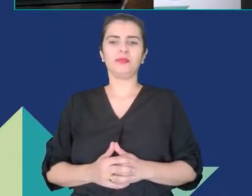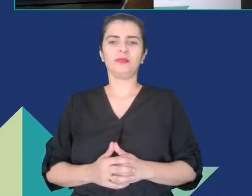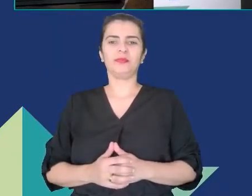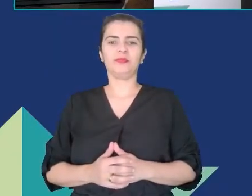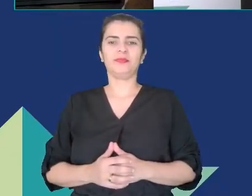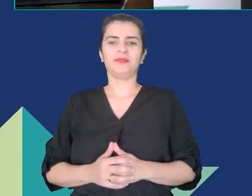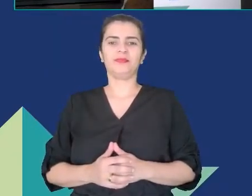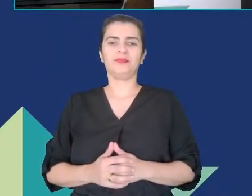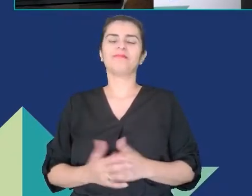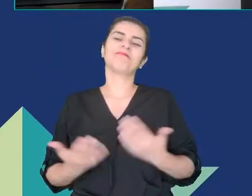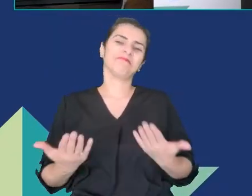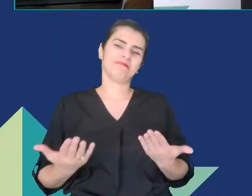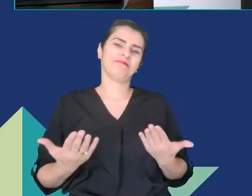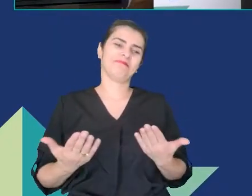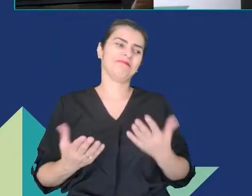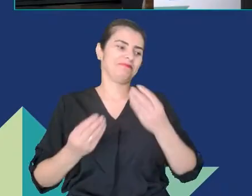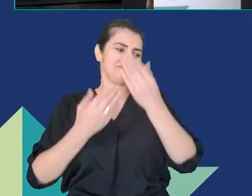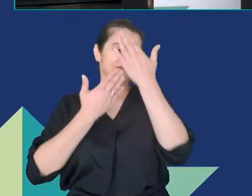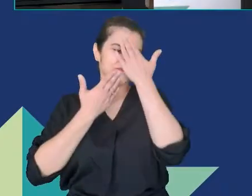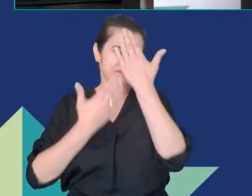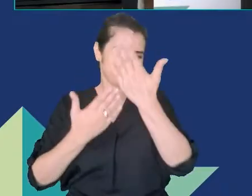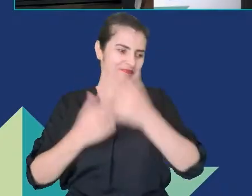É isso, pessoal. Muito obrigada.